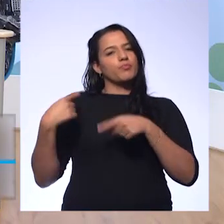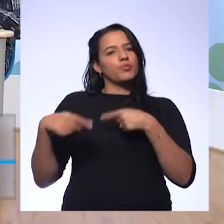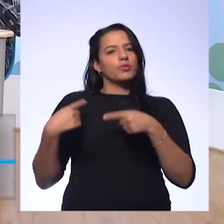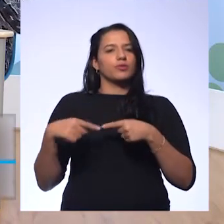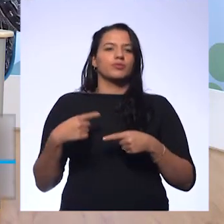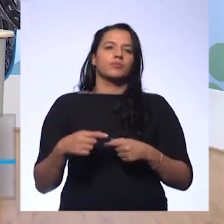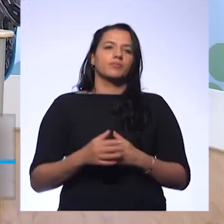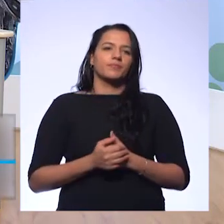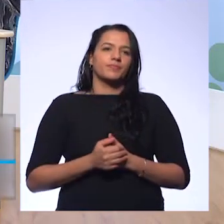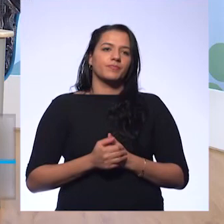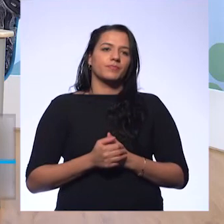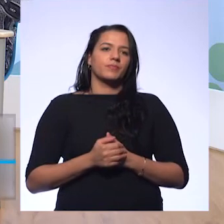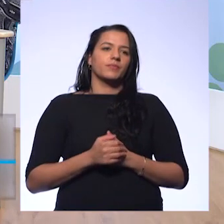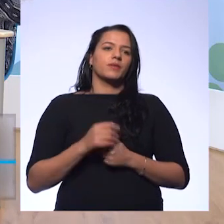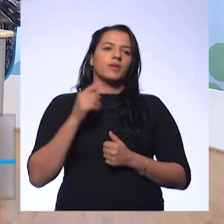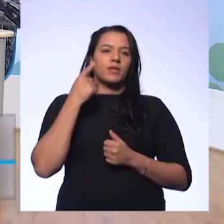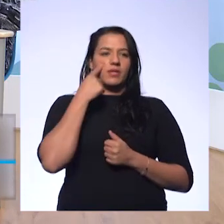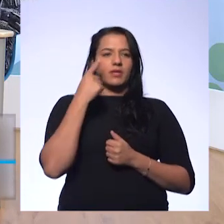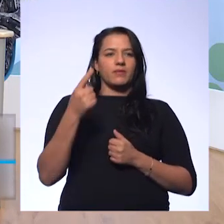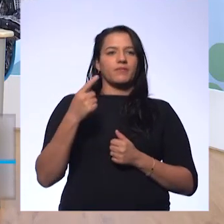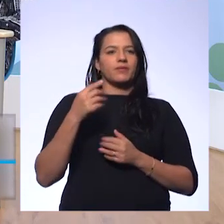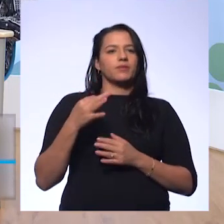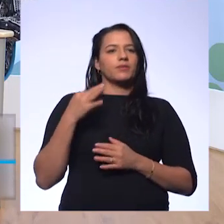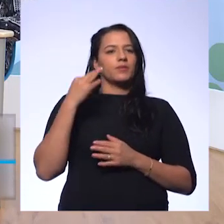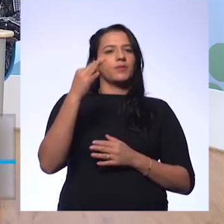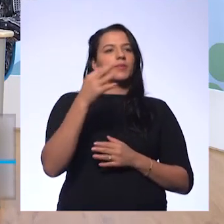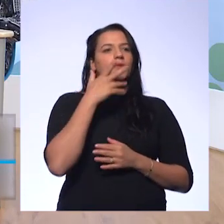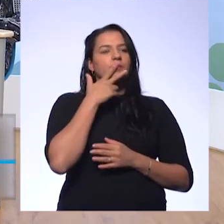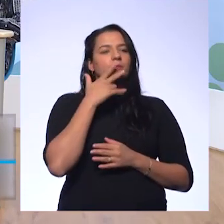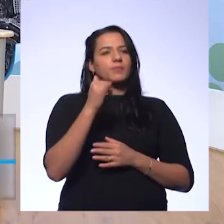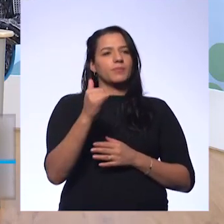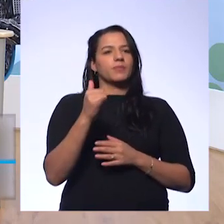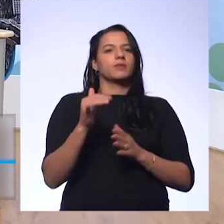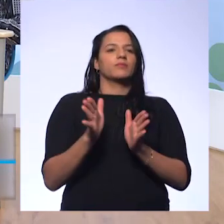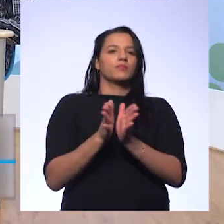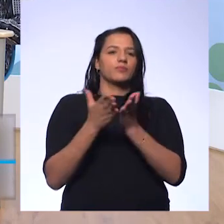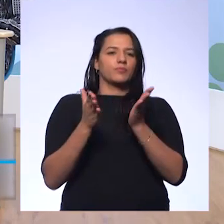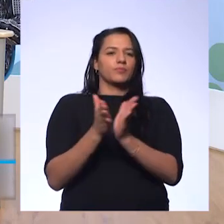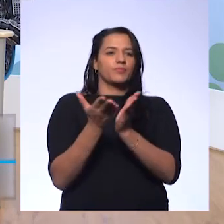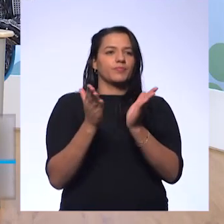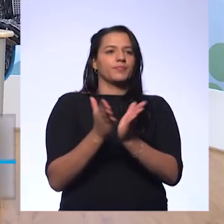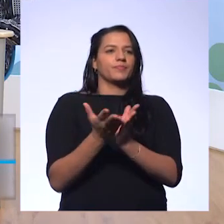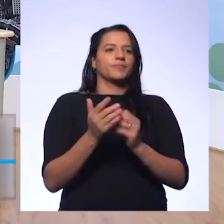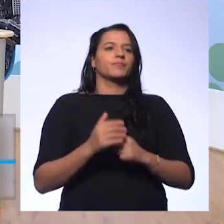ele iria ser visto como o pai dos pobres. E aí,